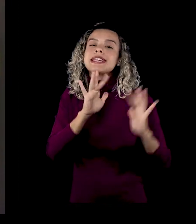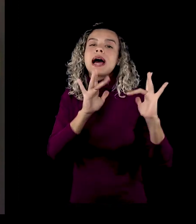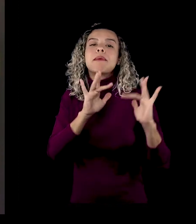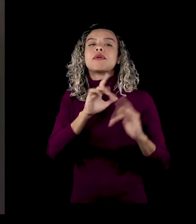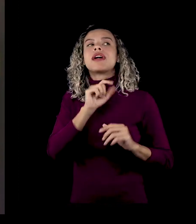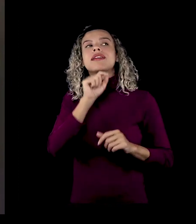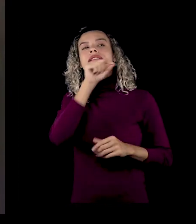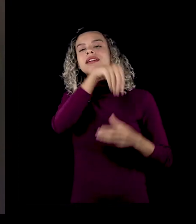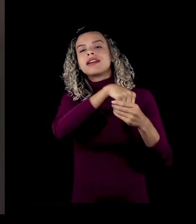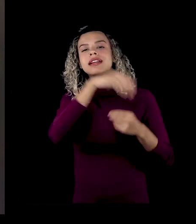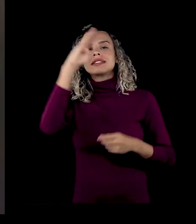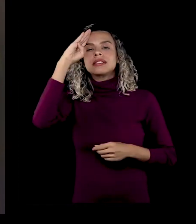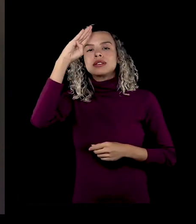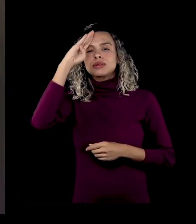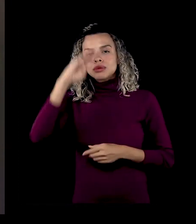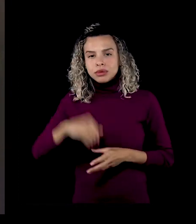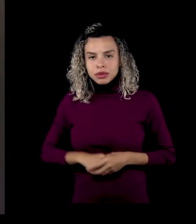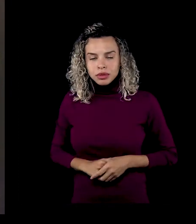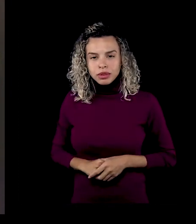está no exército.